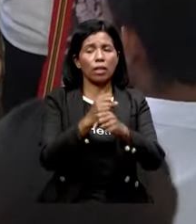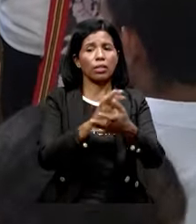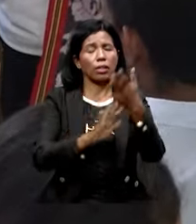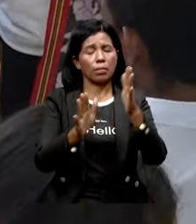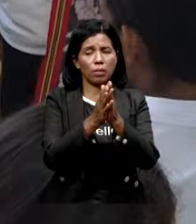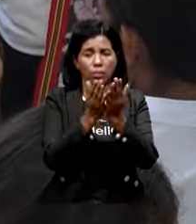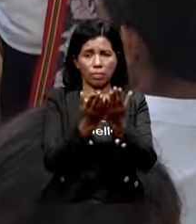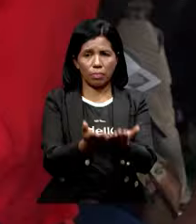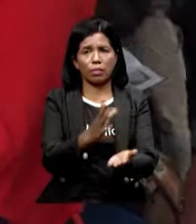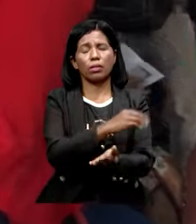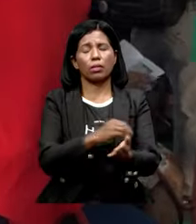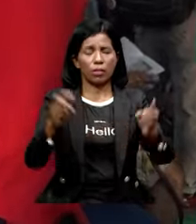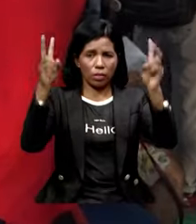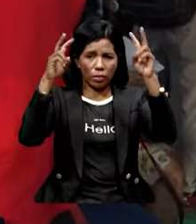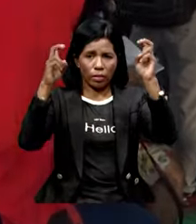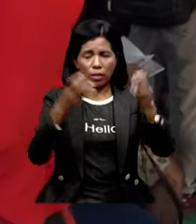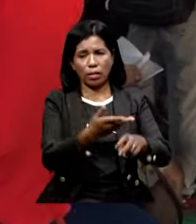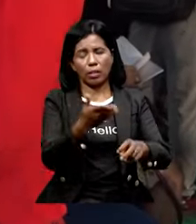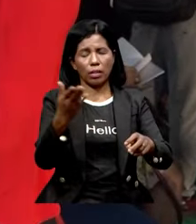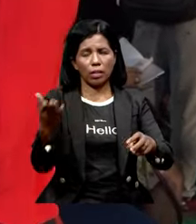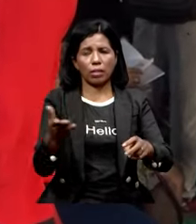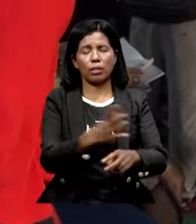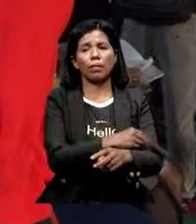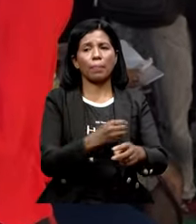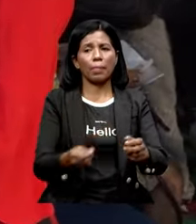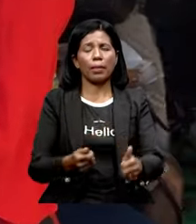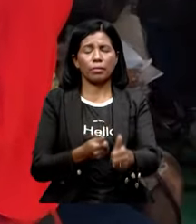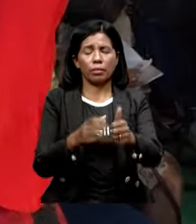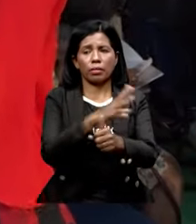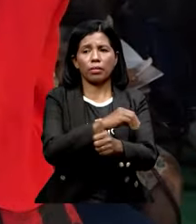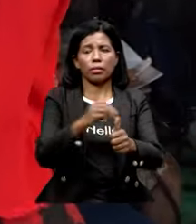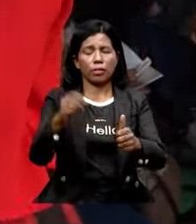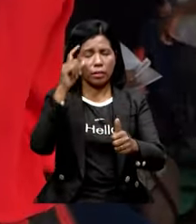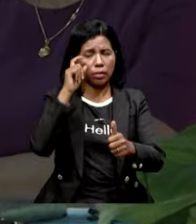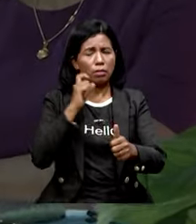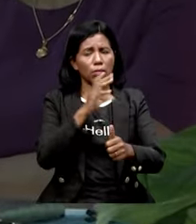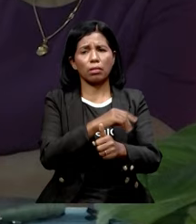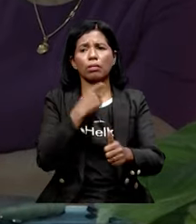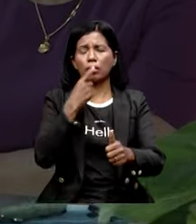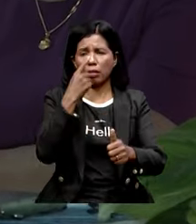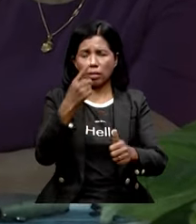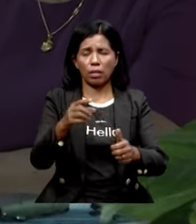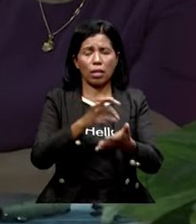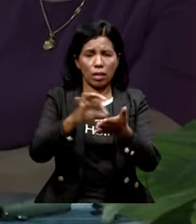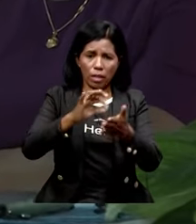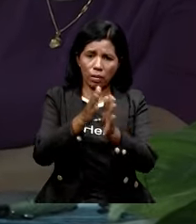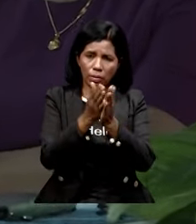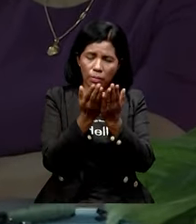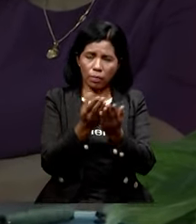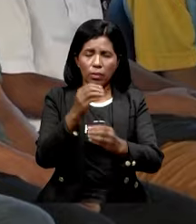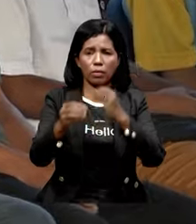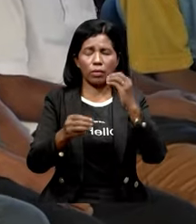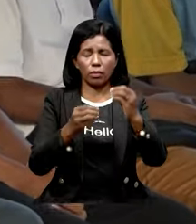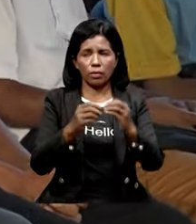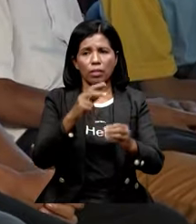Cunha Santana, o título Ilimatar. Tuir escritora Cristo de Sol Guzmão, escritor Sira Hakerek livro Conabá, biografia Nino